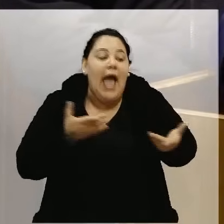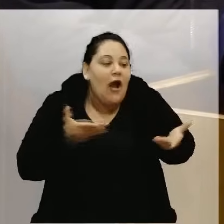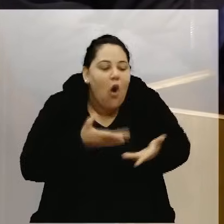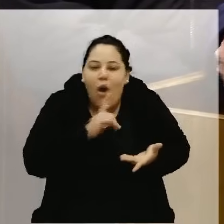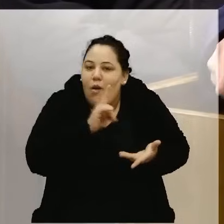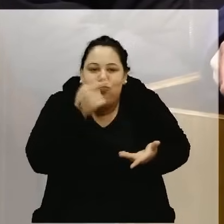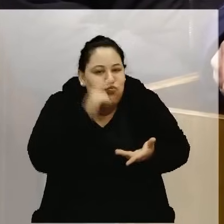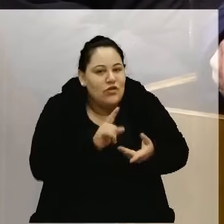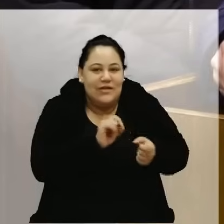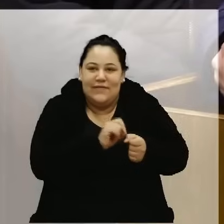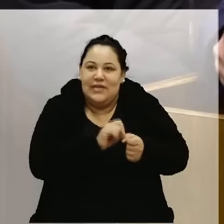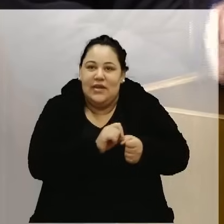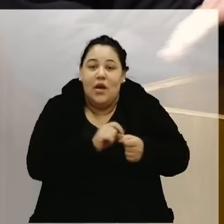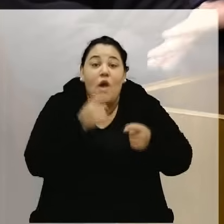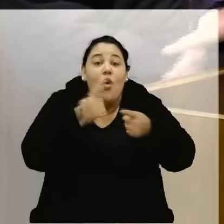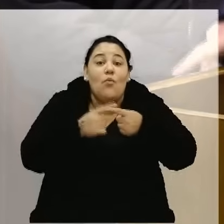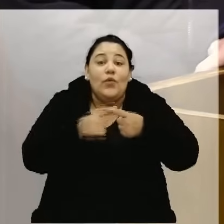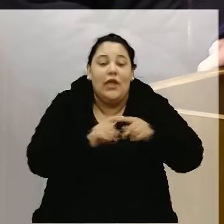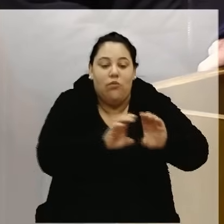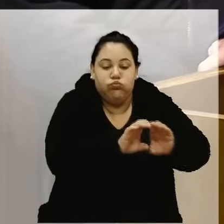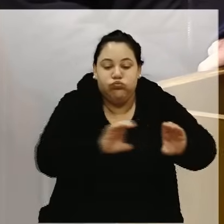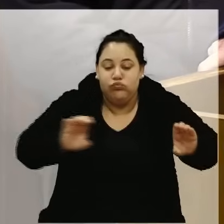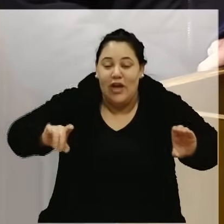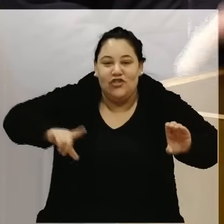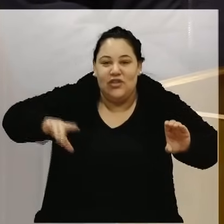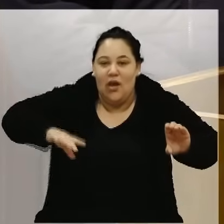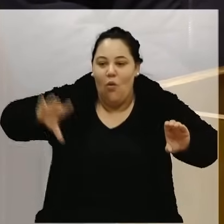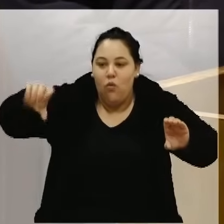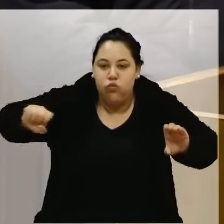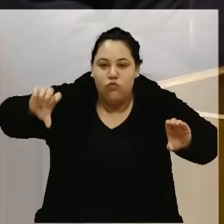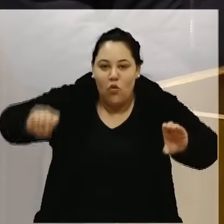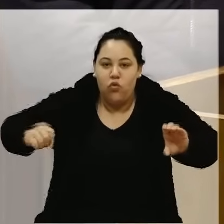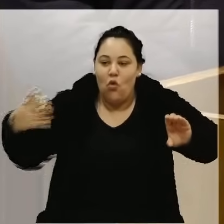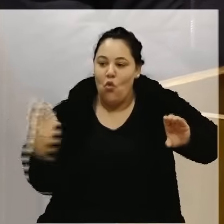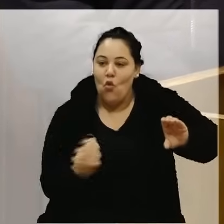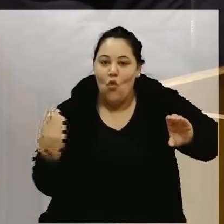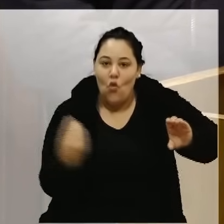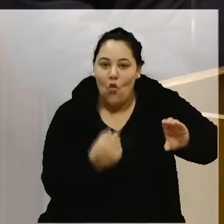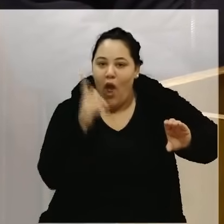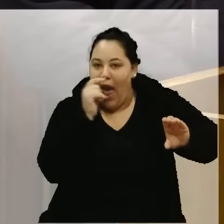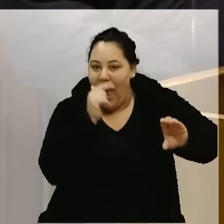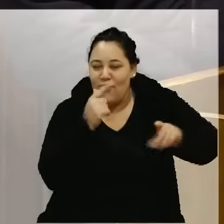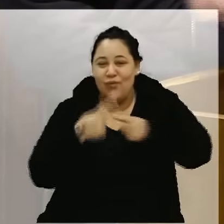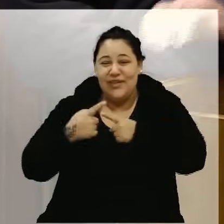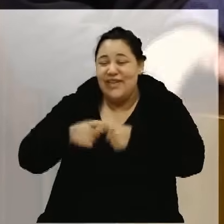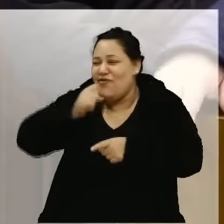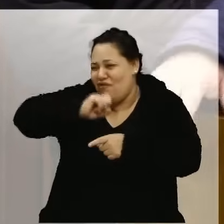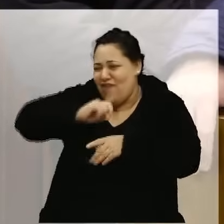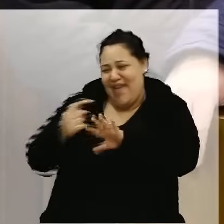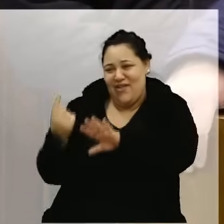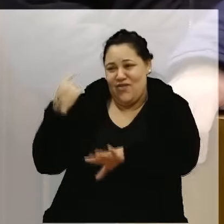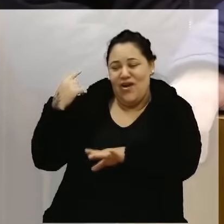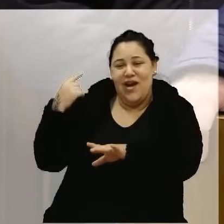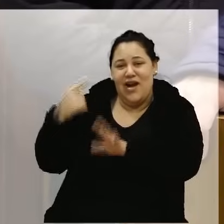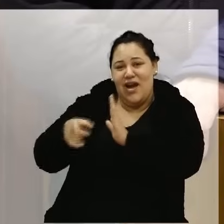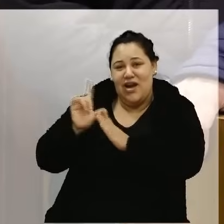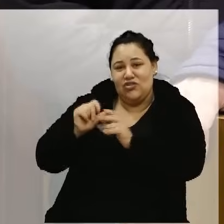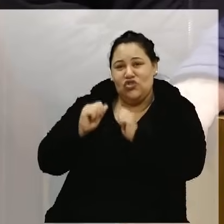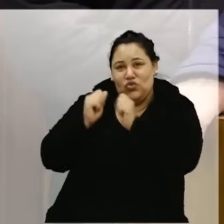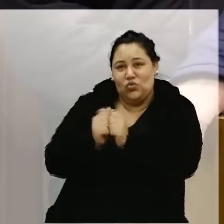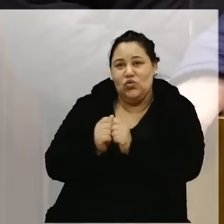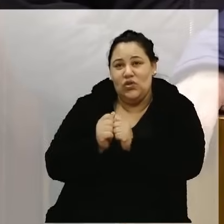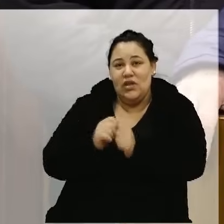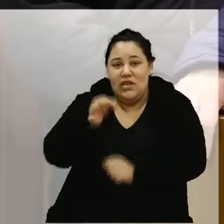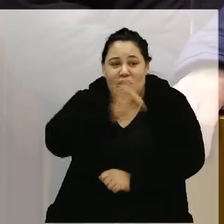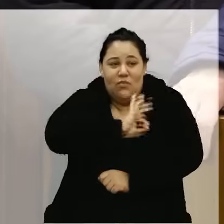a rede implantada ali, nós tínhamos um bombeamento, né, pelo sistema antigo do Faxinal, junto ali à Polícia Rodoviária,